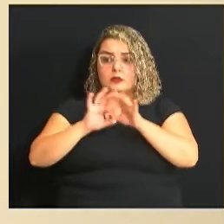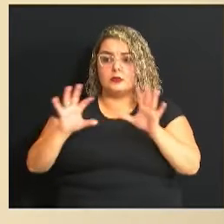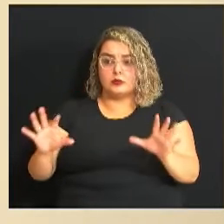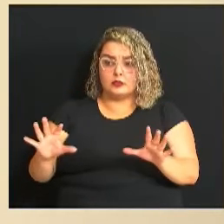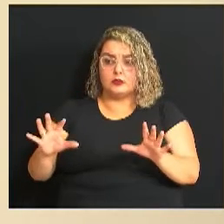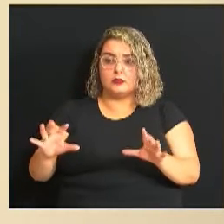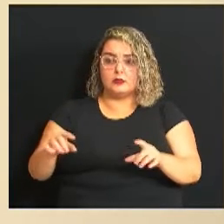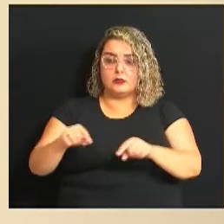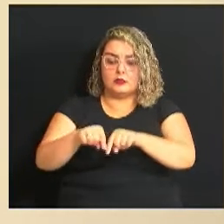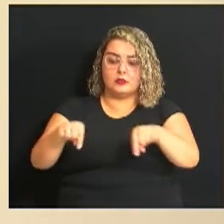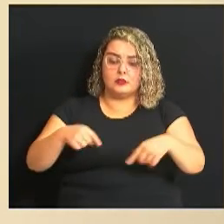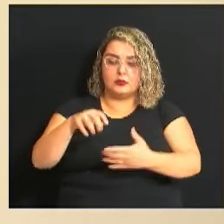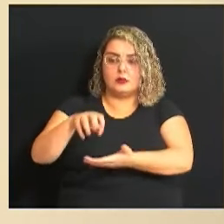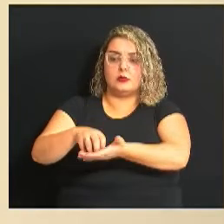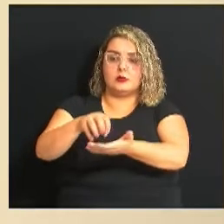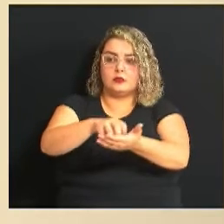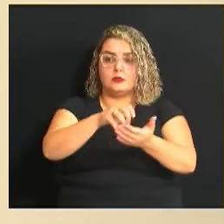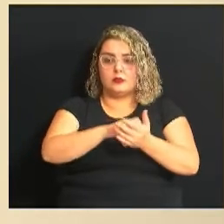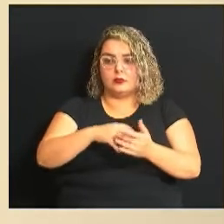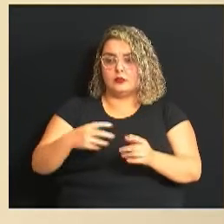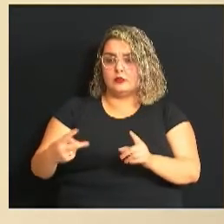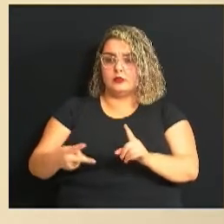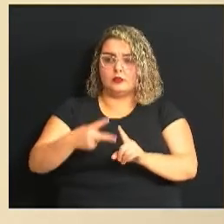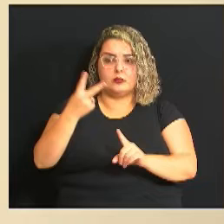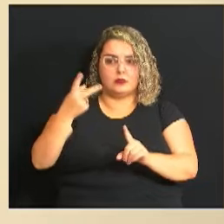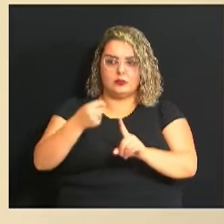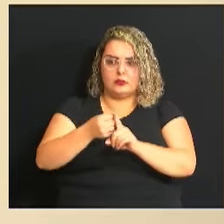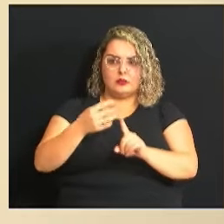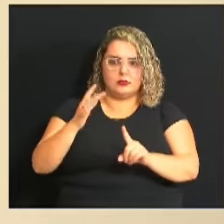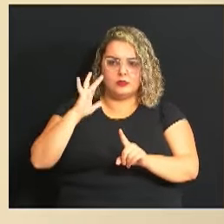de saúde a segunda dose, que acho que é a quarta